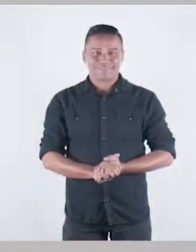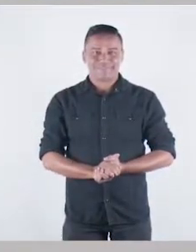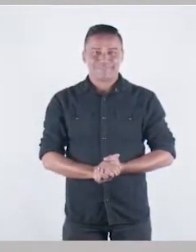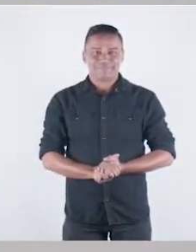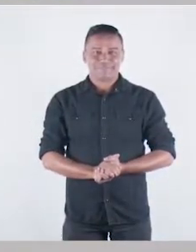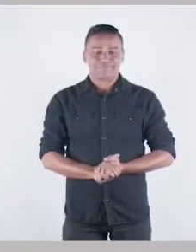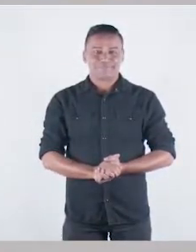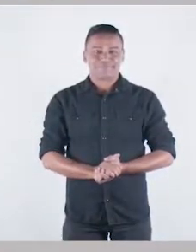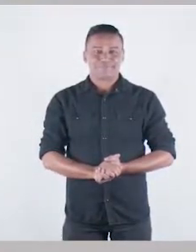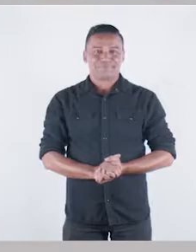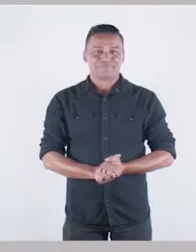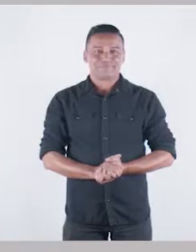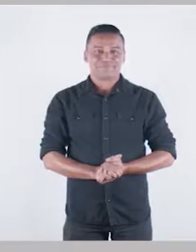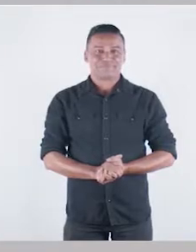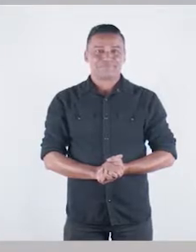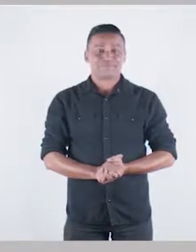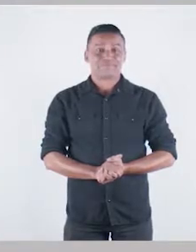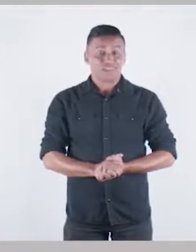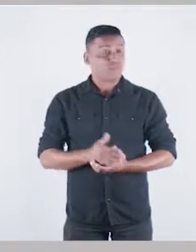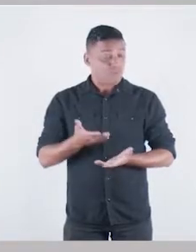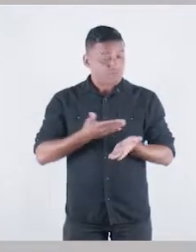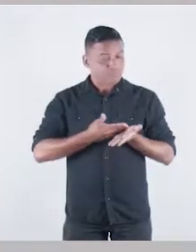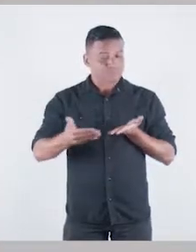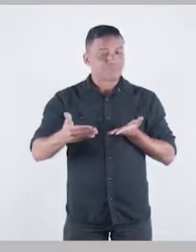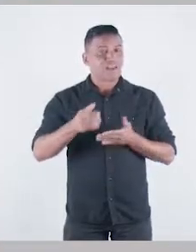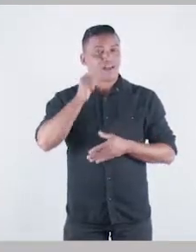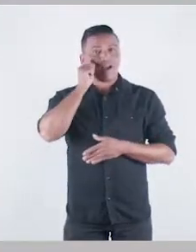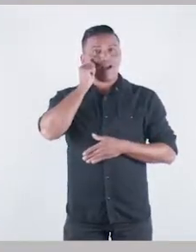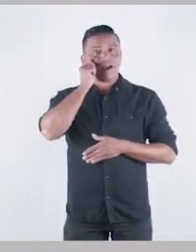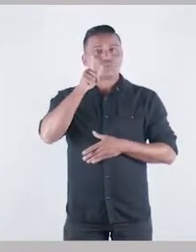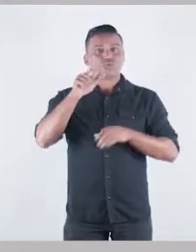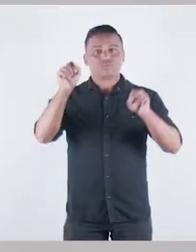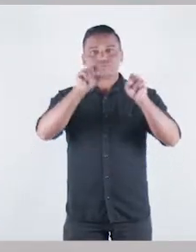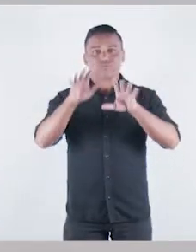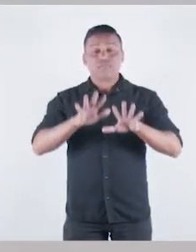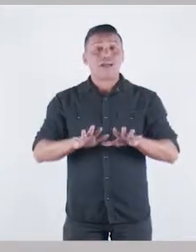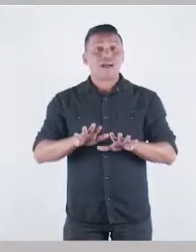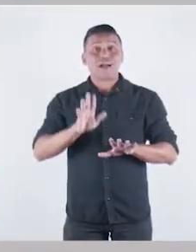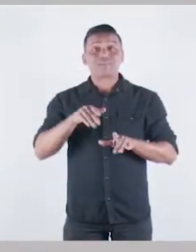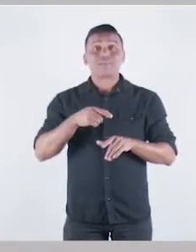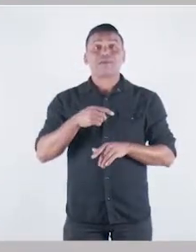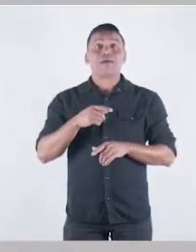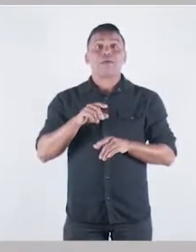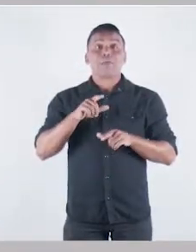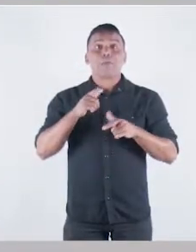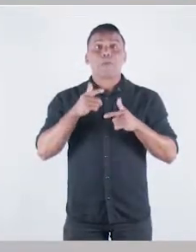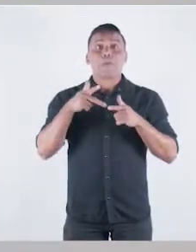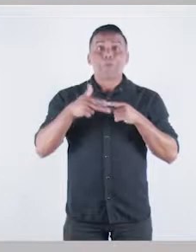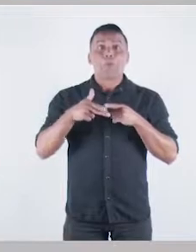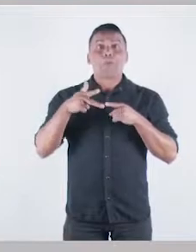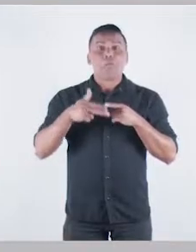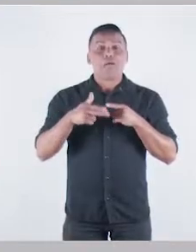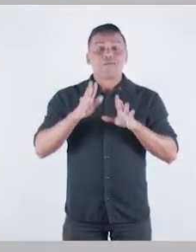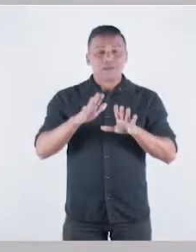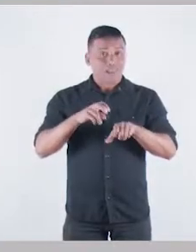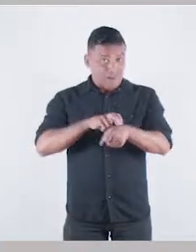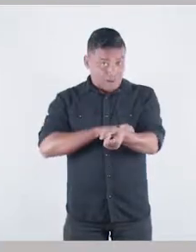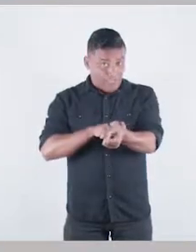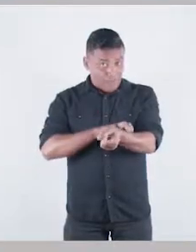E lá vamos nós, com Azul Derramado. Às vezes eu gaguejo, mas vocês não fiquem nervosos, não tem problema